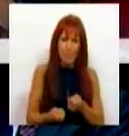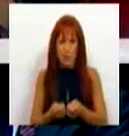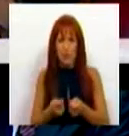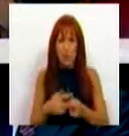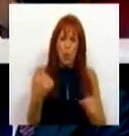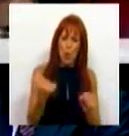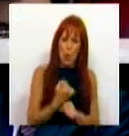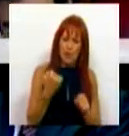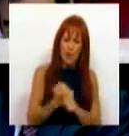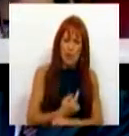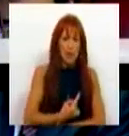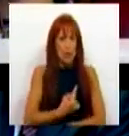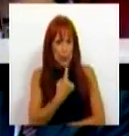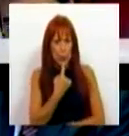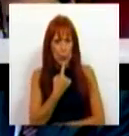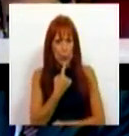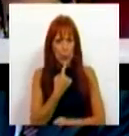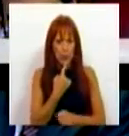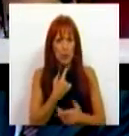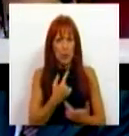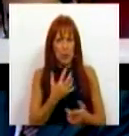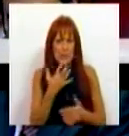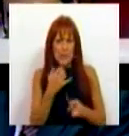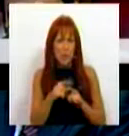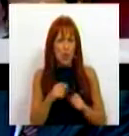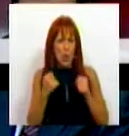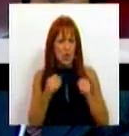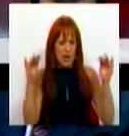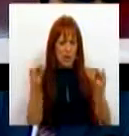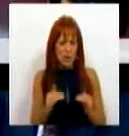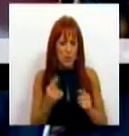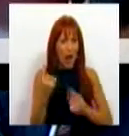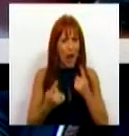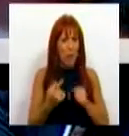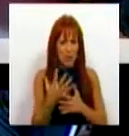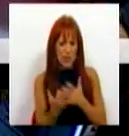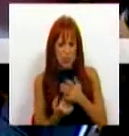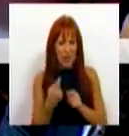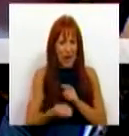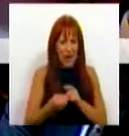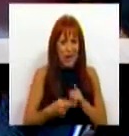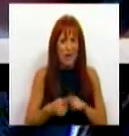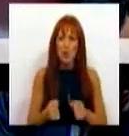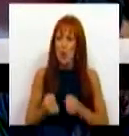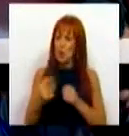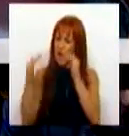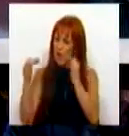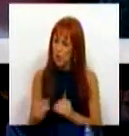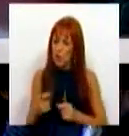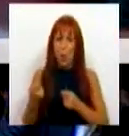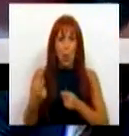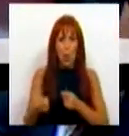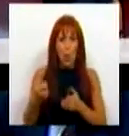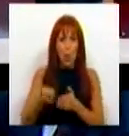um trabalho muito aturado de conseguir reduzir algumas dessas rendas e de conseguir reduzir os